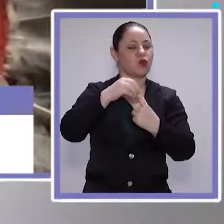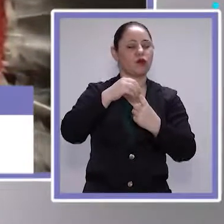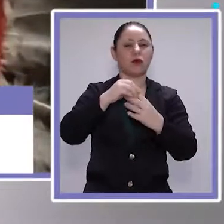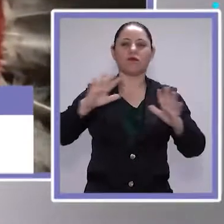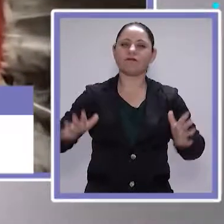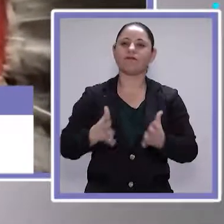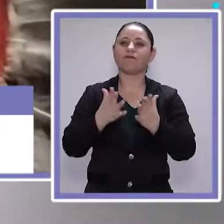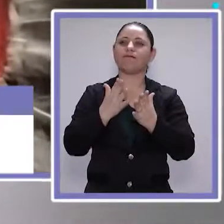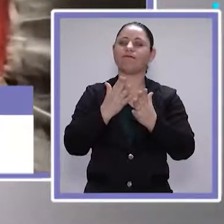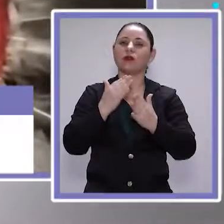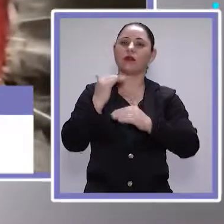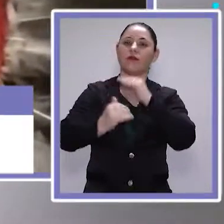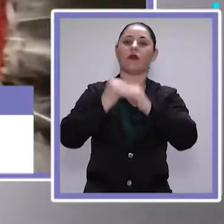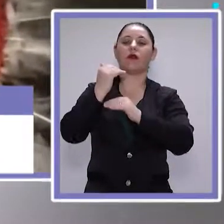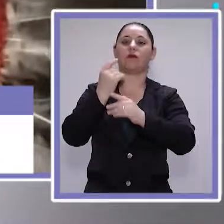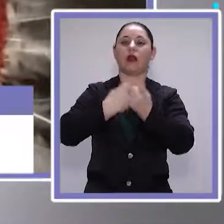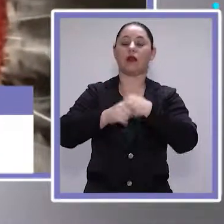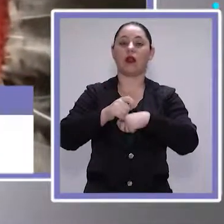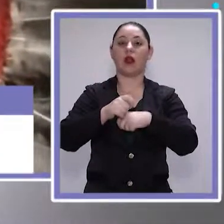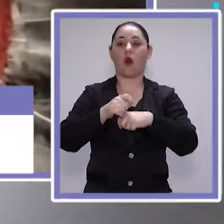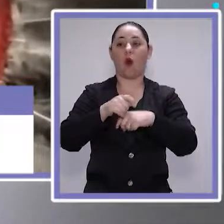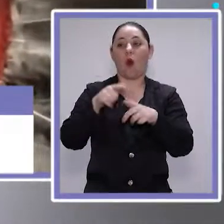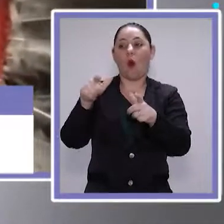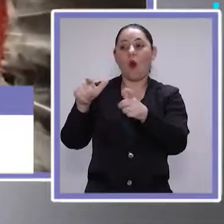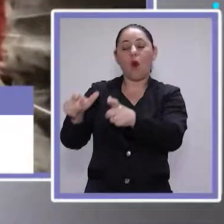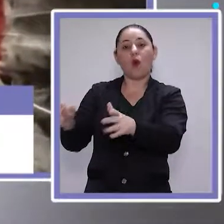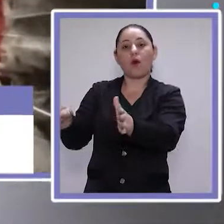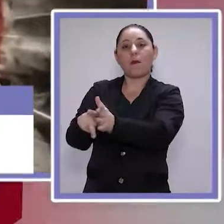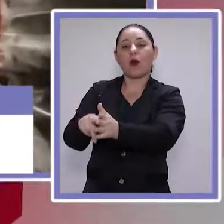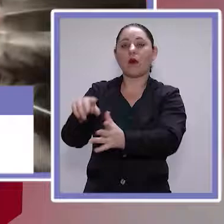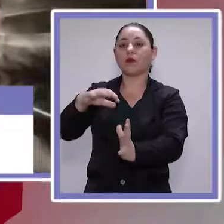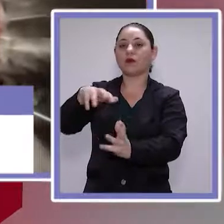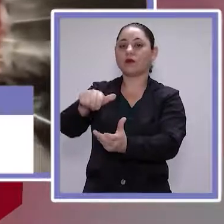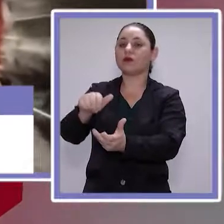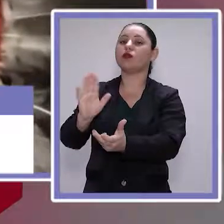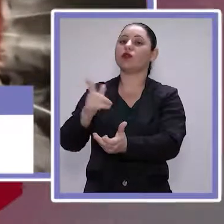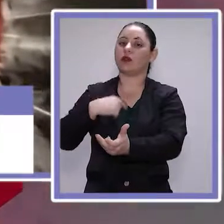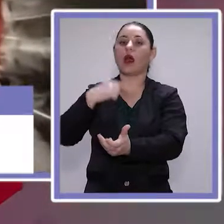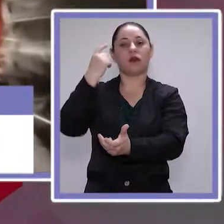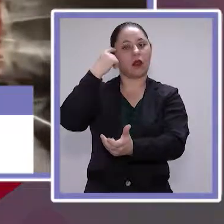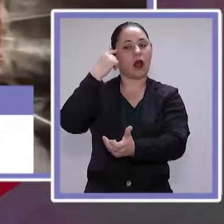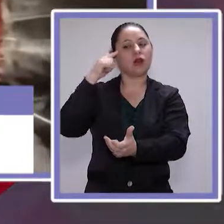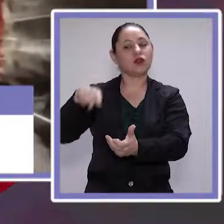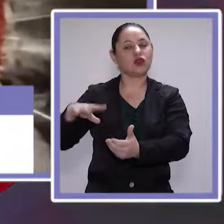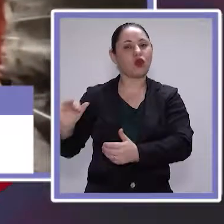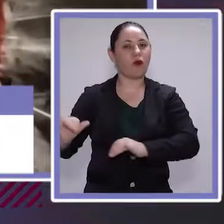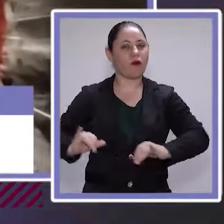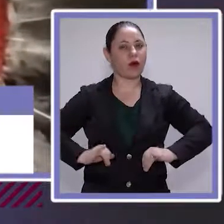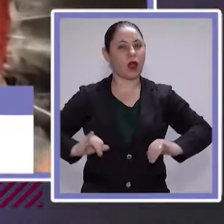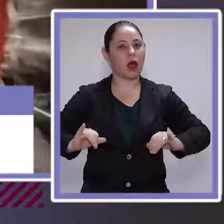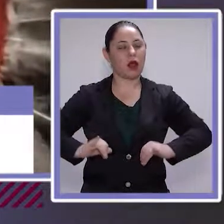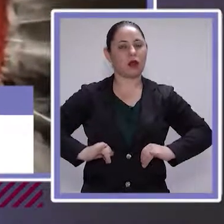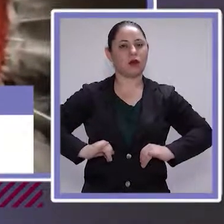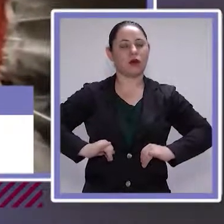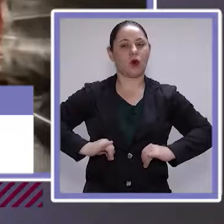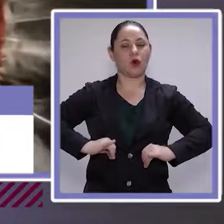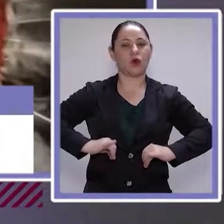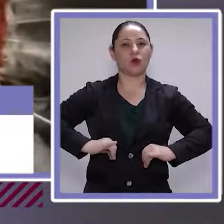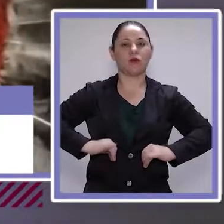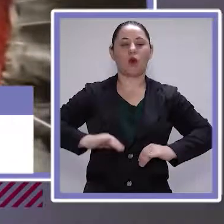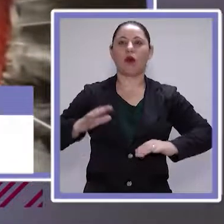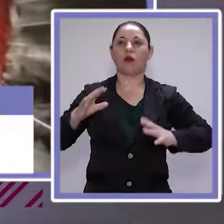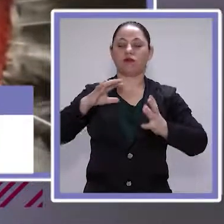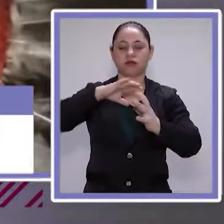a longas escalas assim de extração, que, por exemplo, o desmatamento, a mineração, eles ainda enxergam de